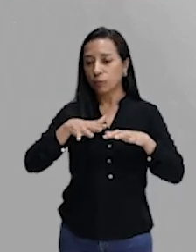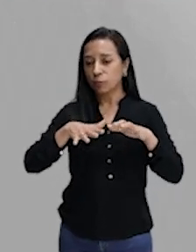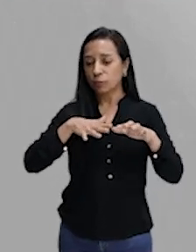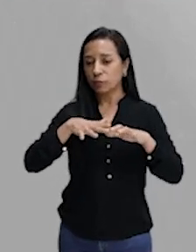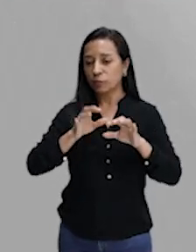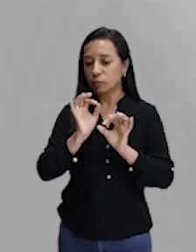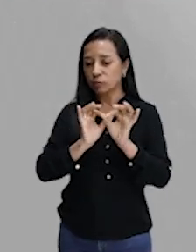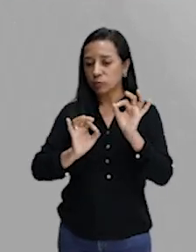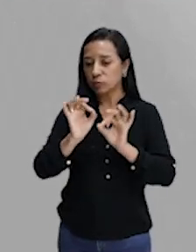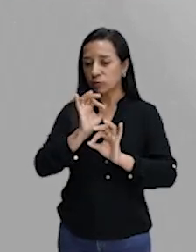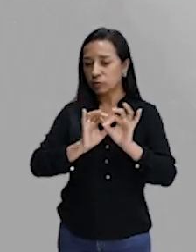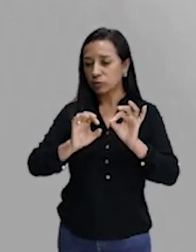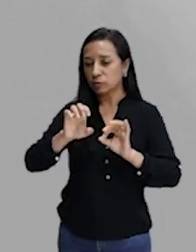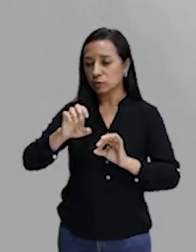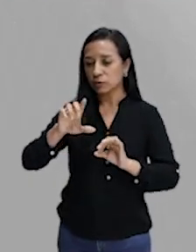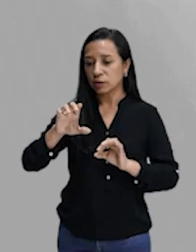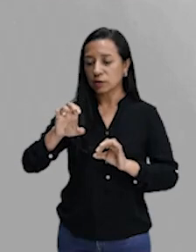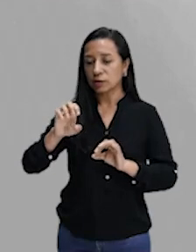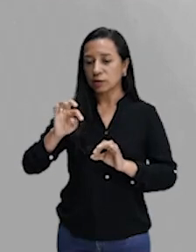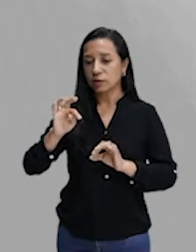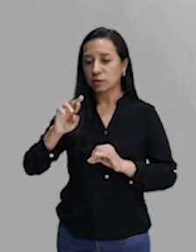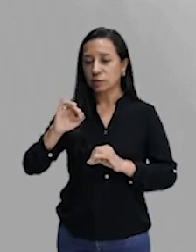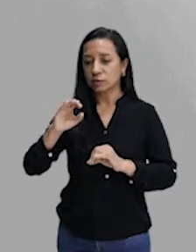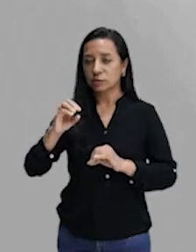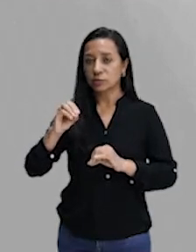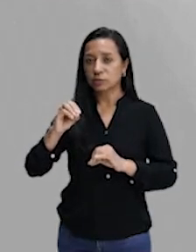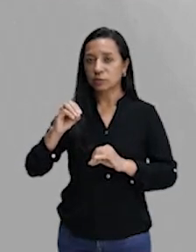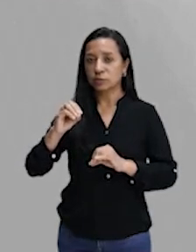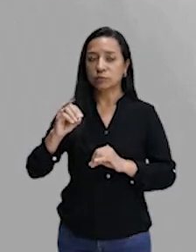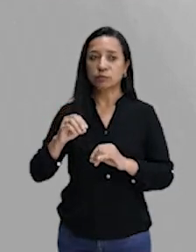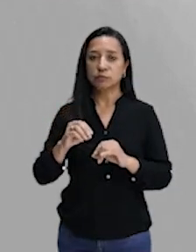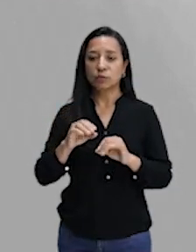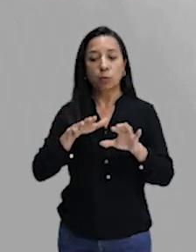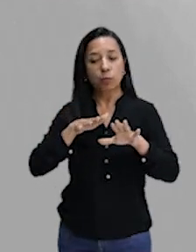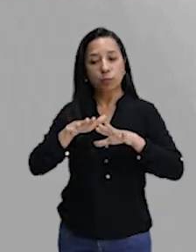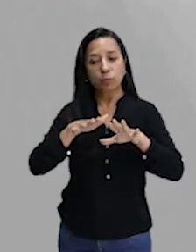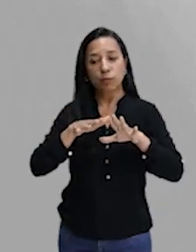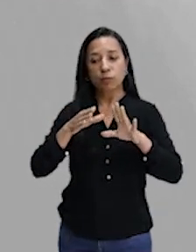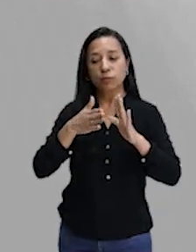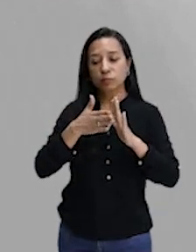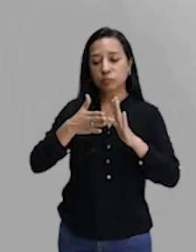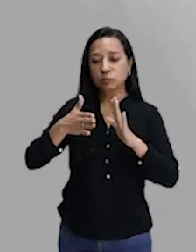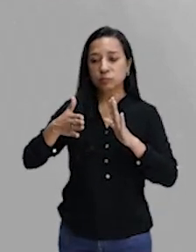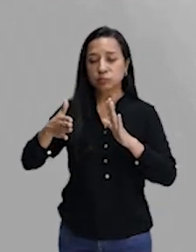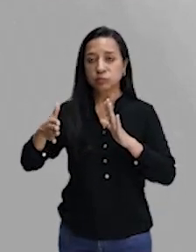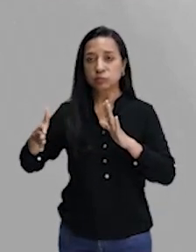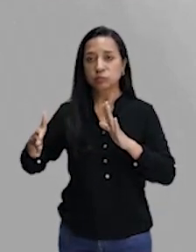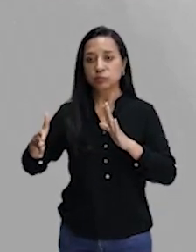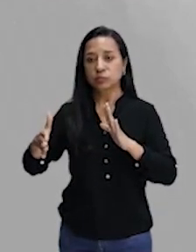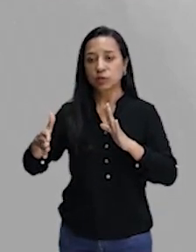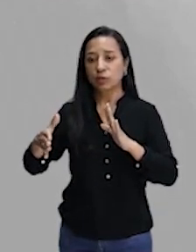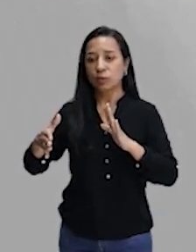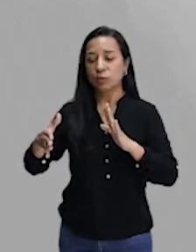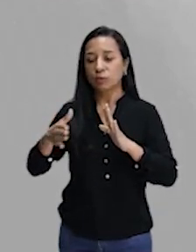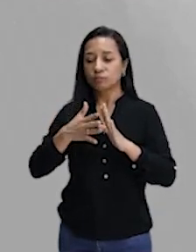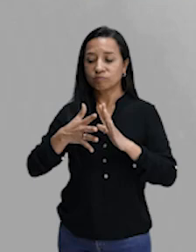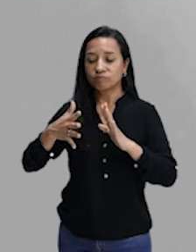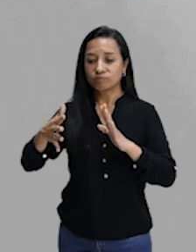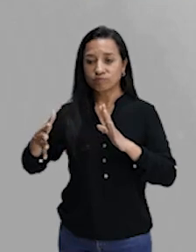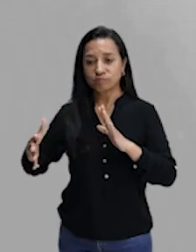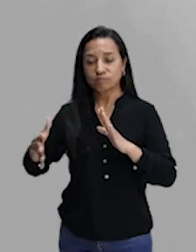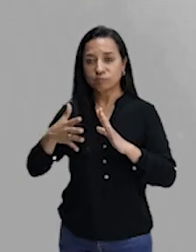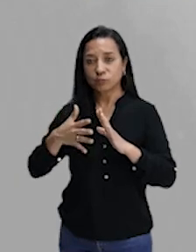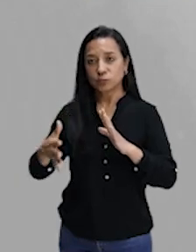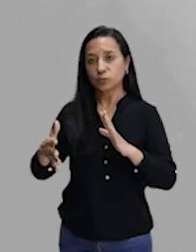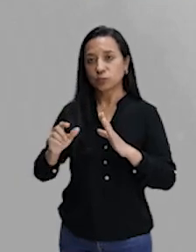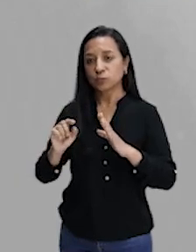ordenado dos elétrons porém ele se movem em uma direção em um sentido né se move no